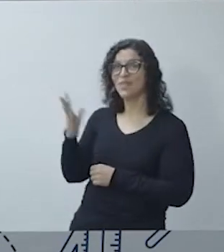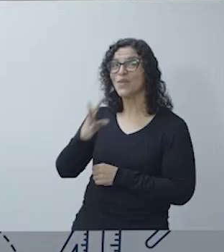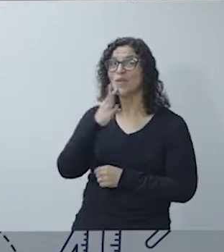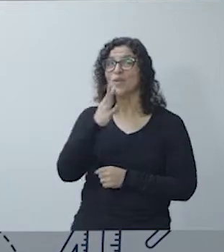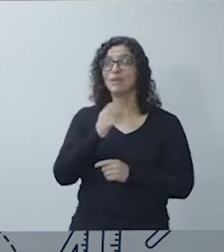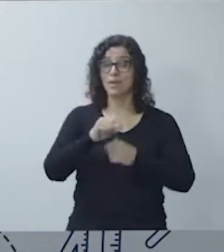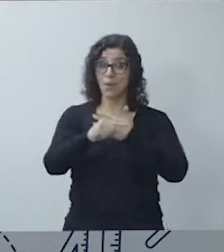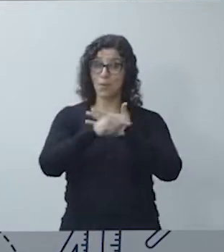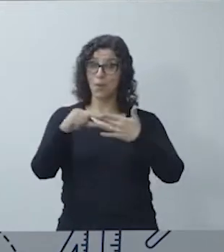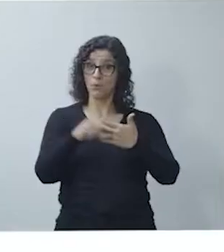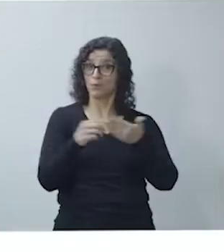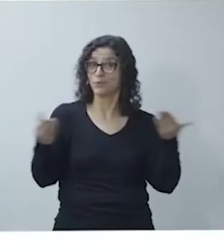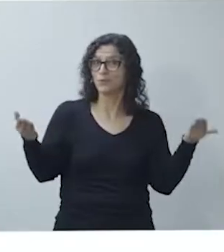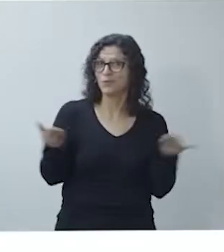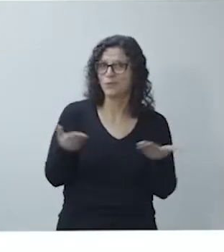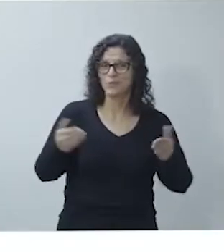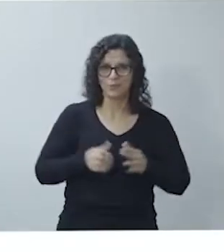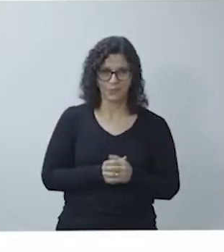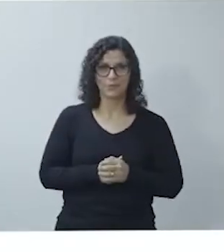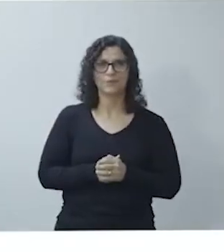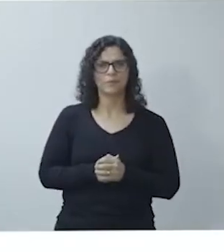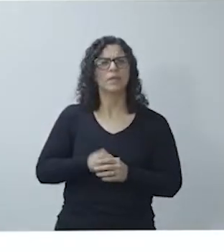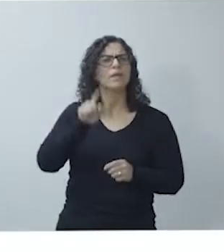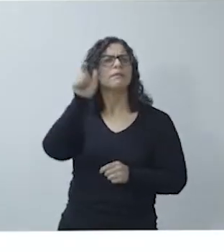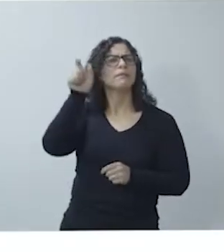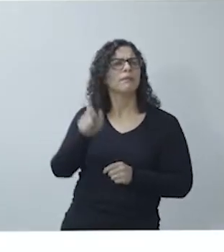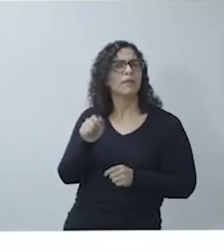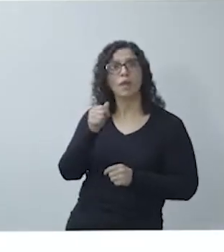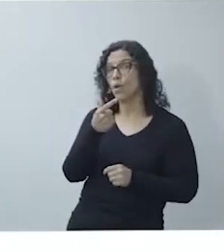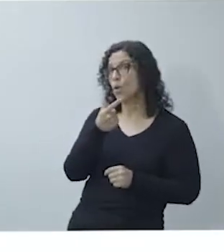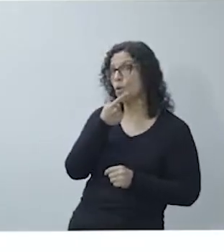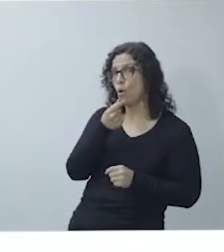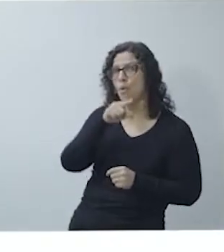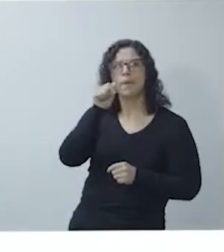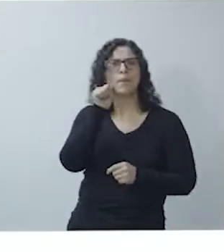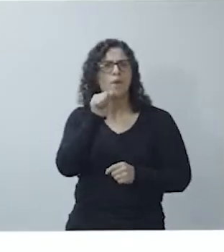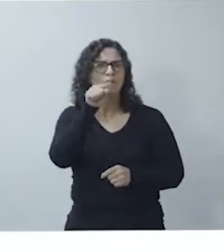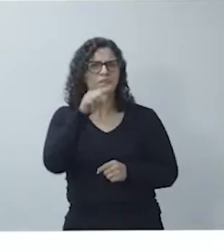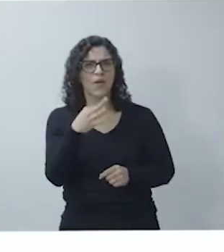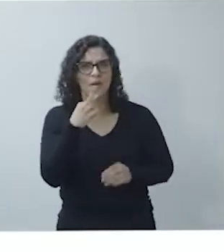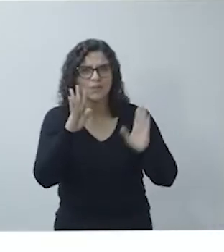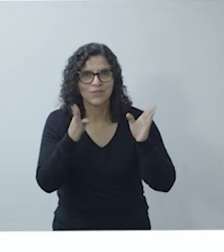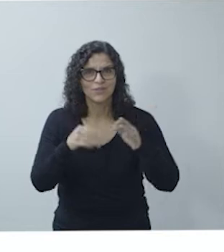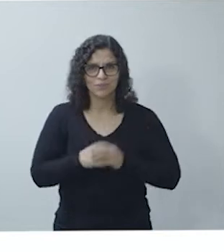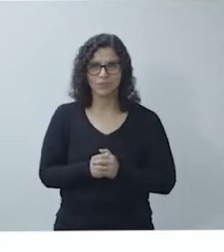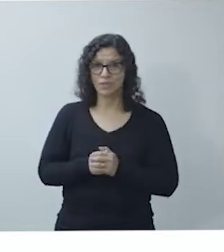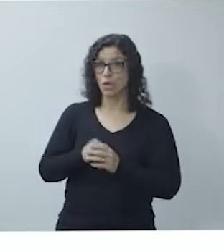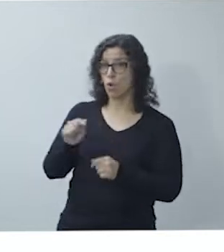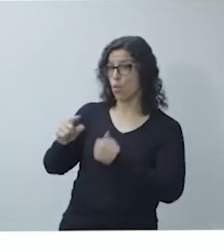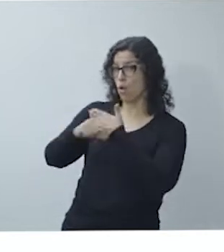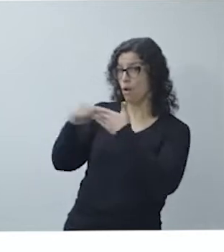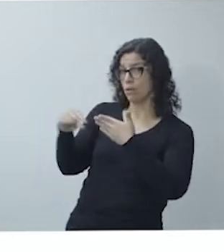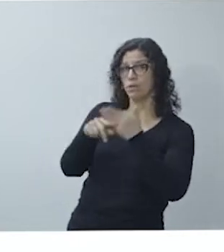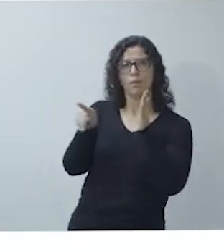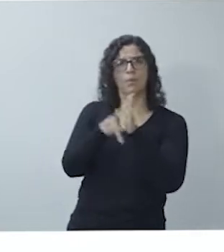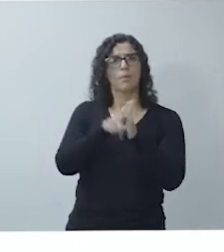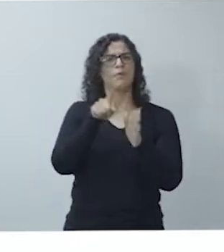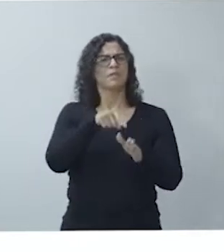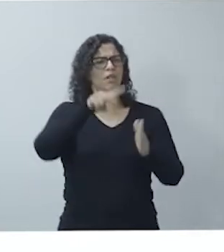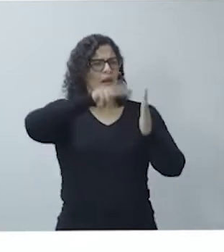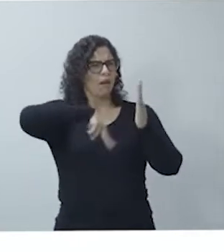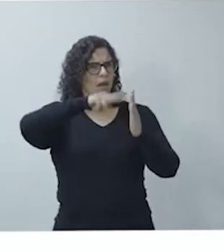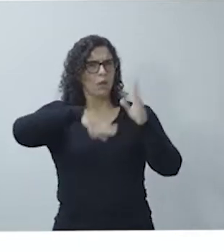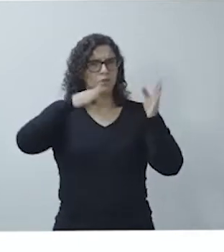Conhecer o nosso autor de hoje. Será que vai ser um autor que você conhece, um autor que você